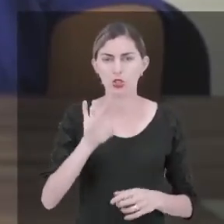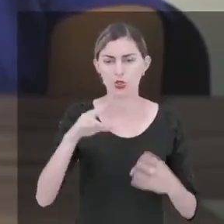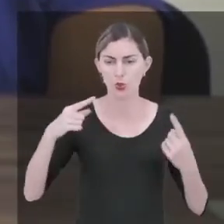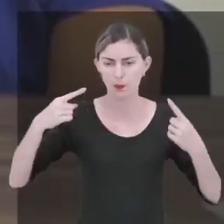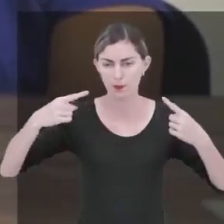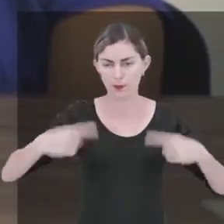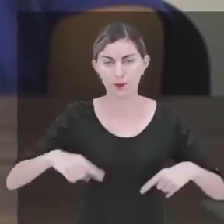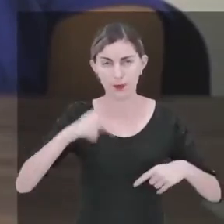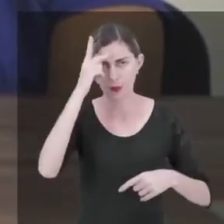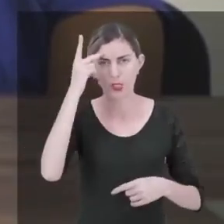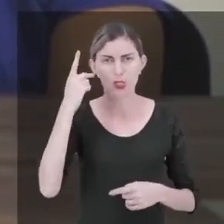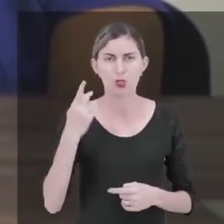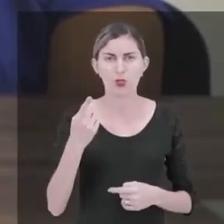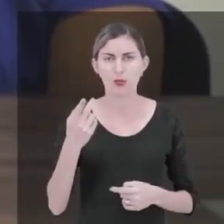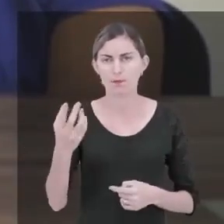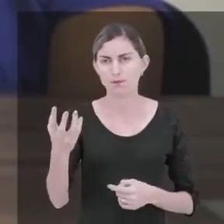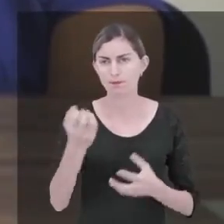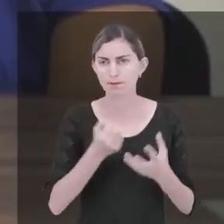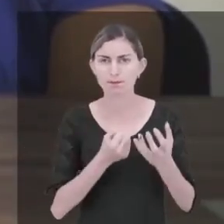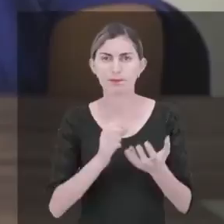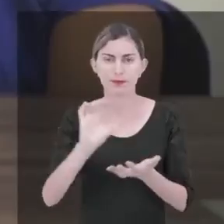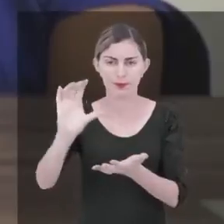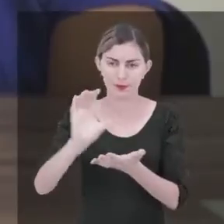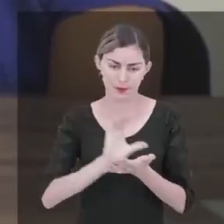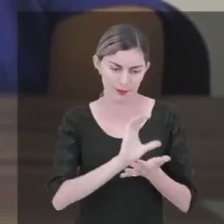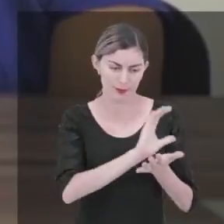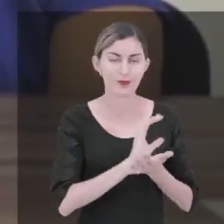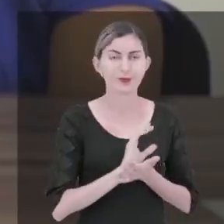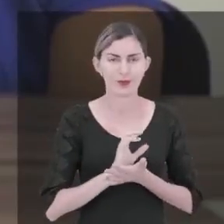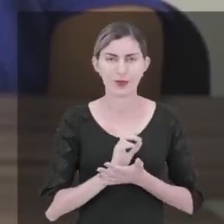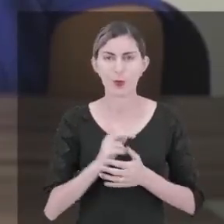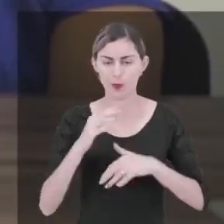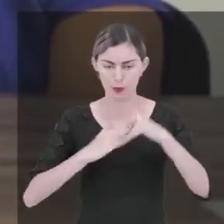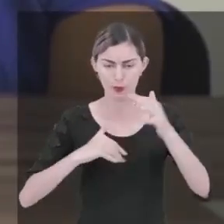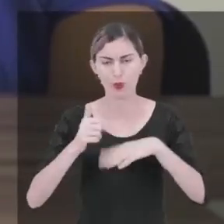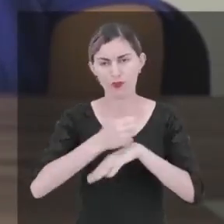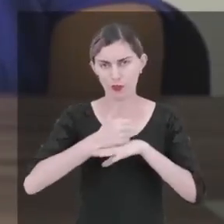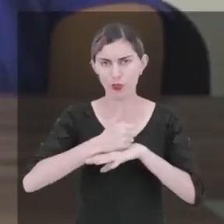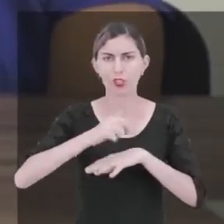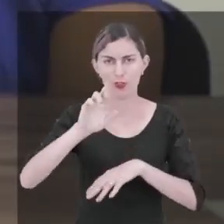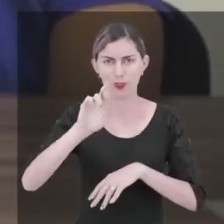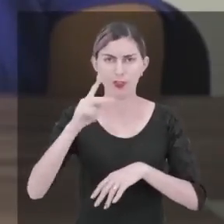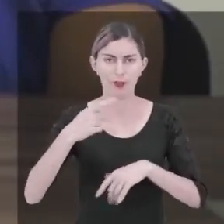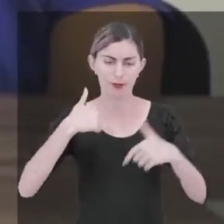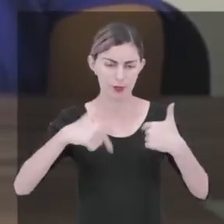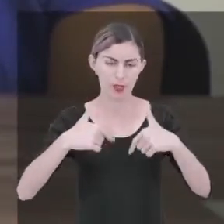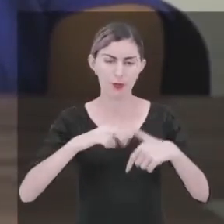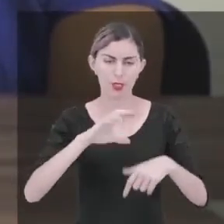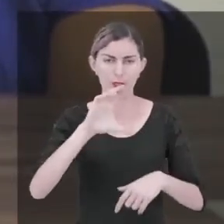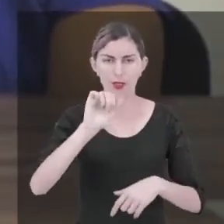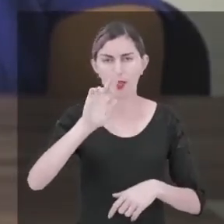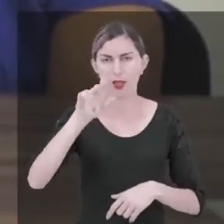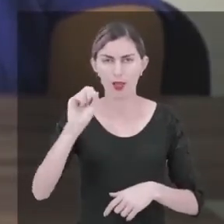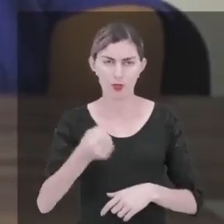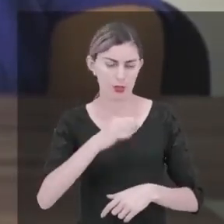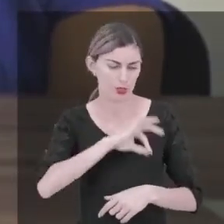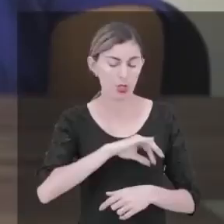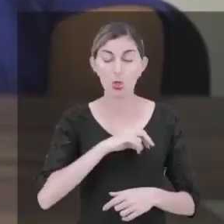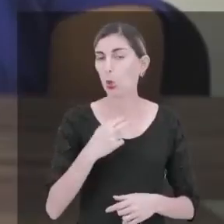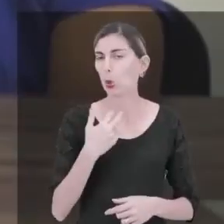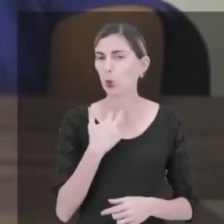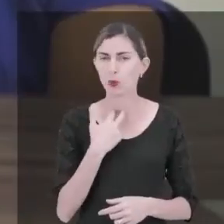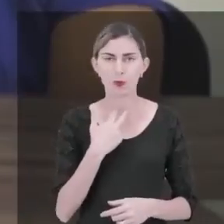só compete à pessoa que recebe. Certo. E o profissional de RH que trabalha com cargos e salários, ele